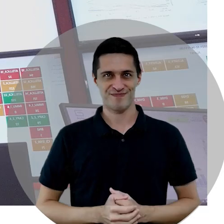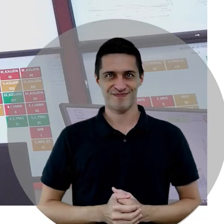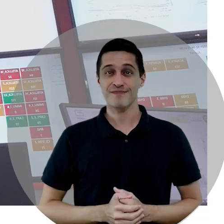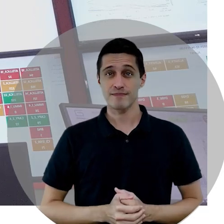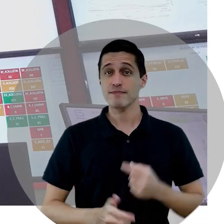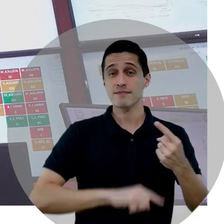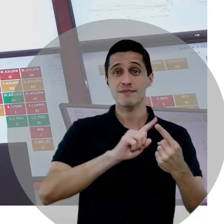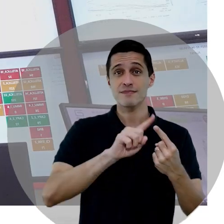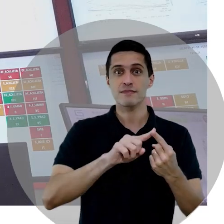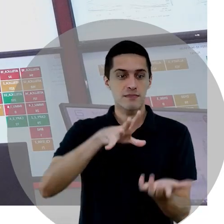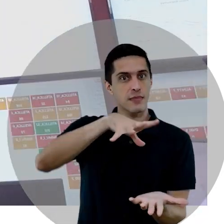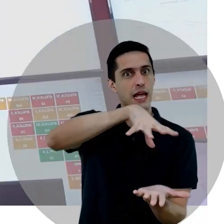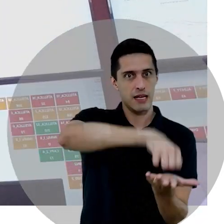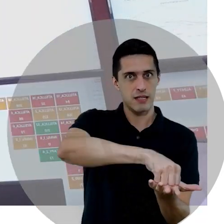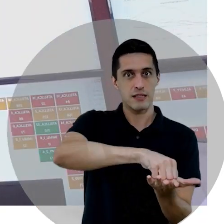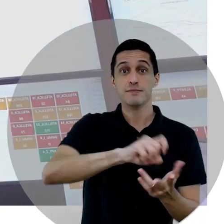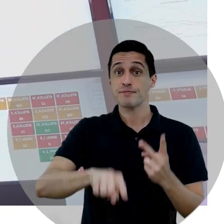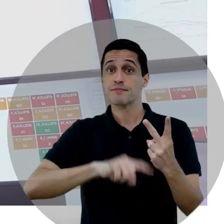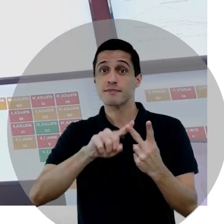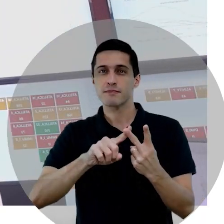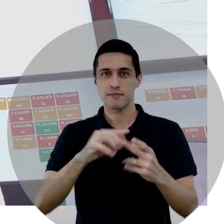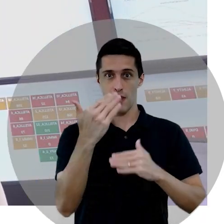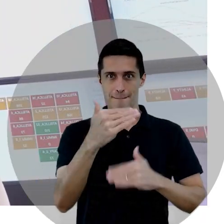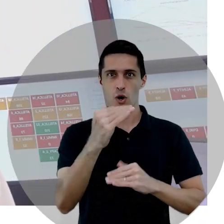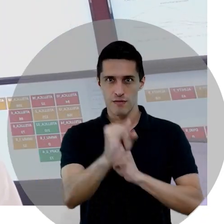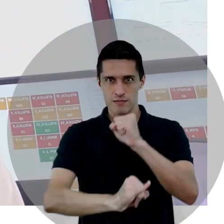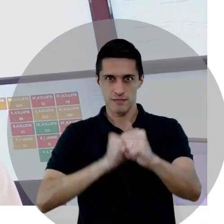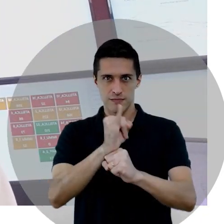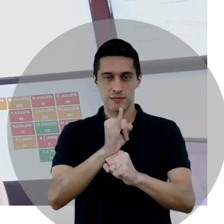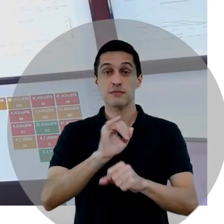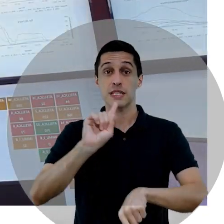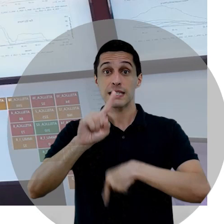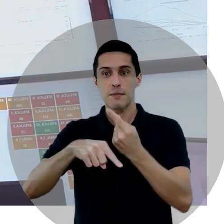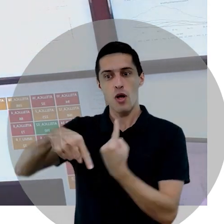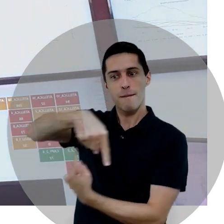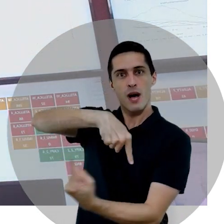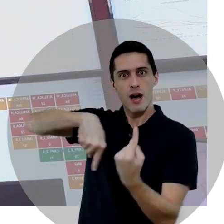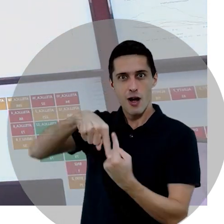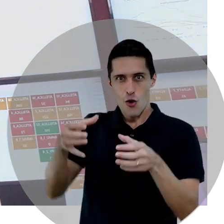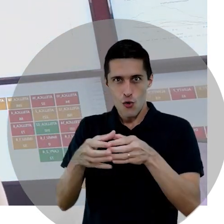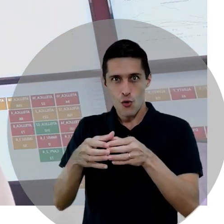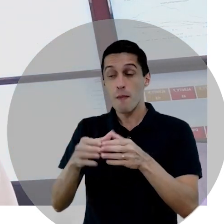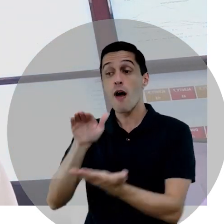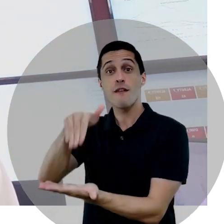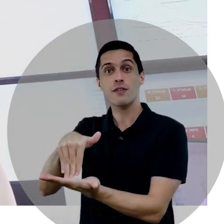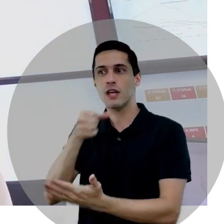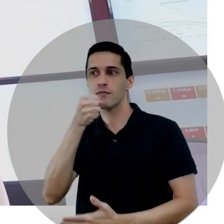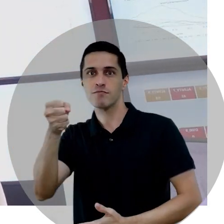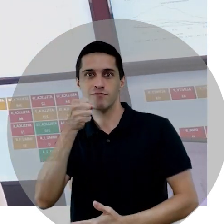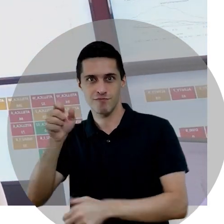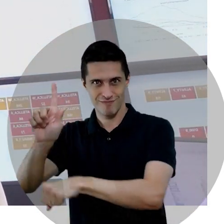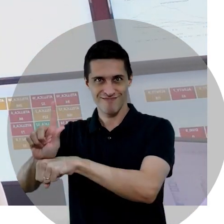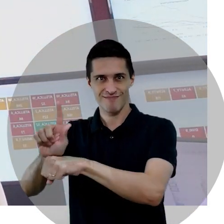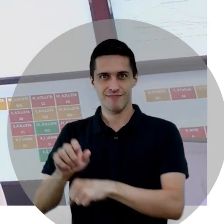dessa experiência transformadora. Primeiramente, são feitas as inscrições, depois os testes online, a dinâmica em grupo e, por